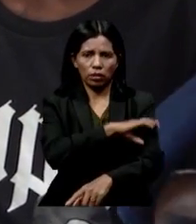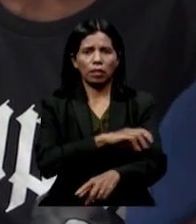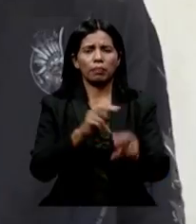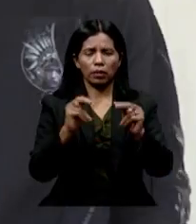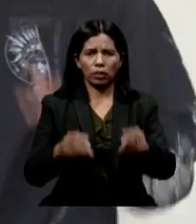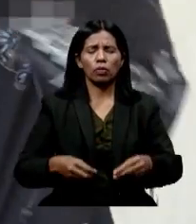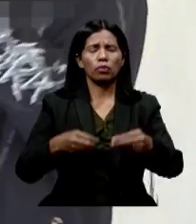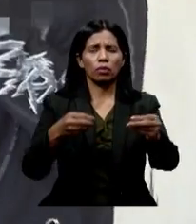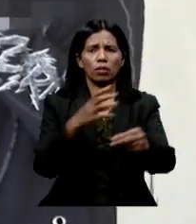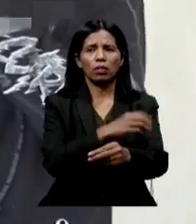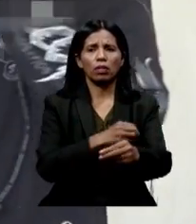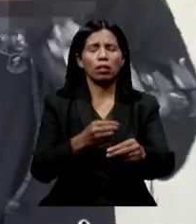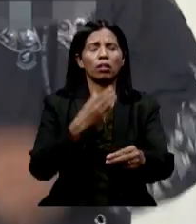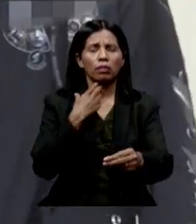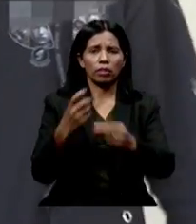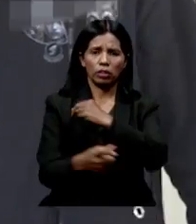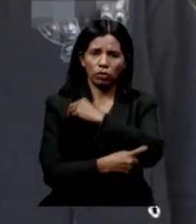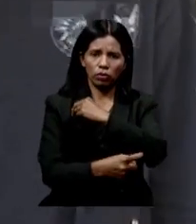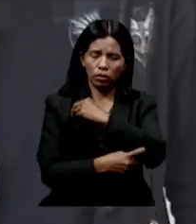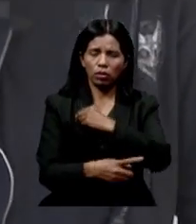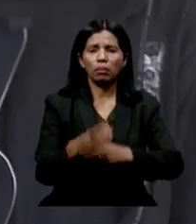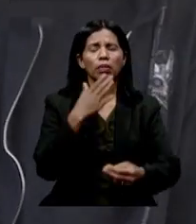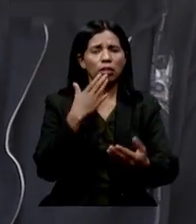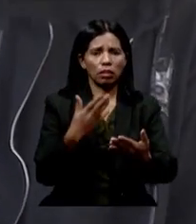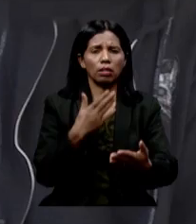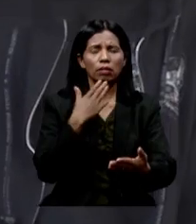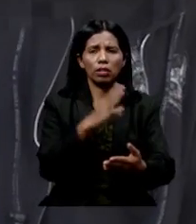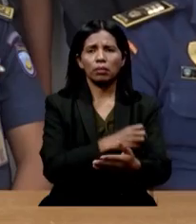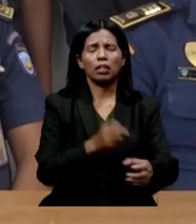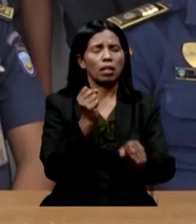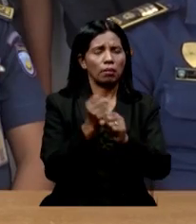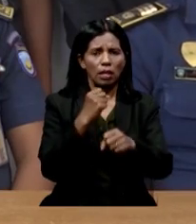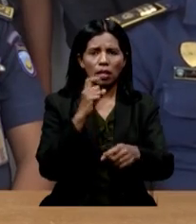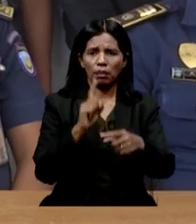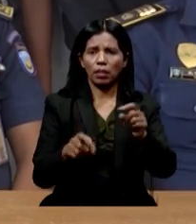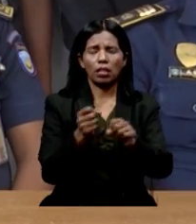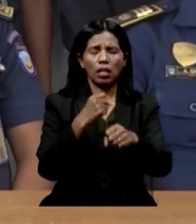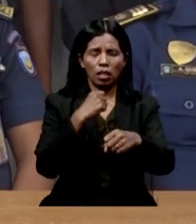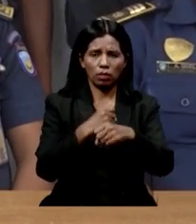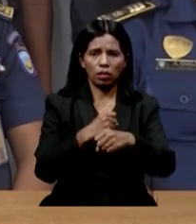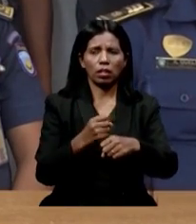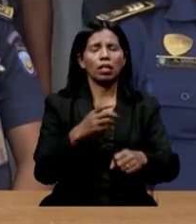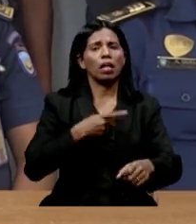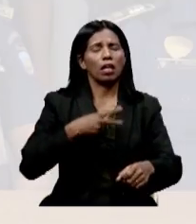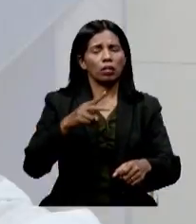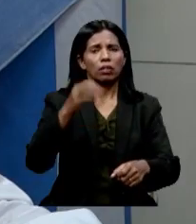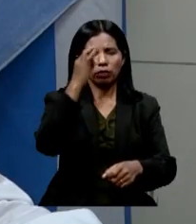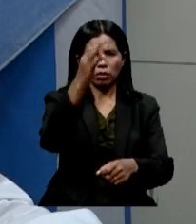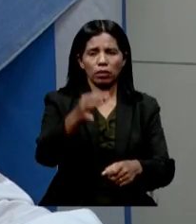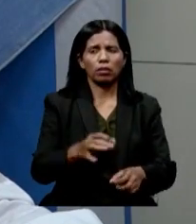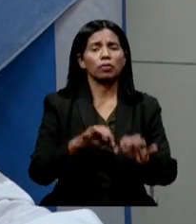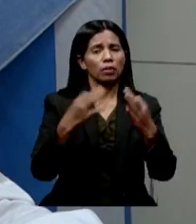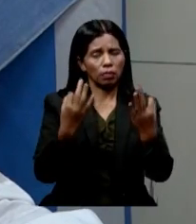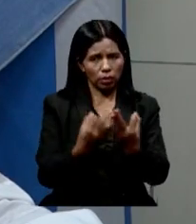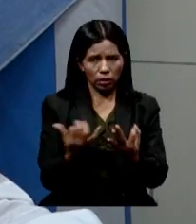for sanção nebe rigoroso para suspeito sira, no ne la bele comete tan acto de futuro. Família ser nem papel nem